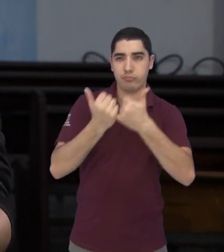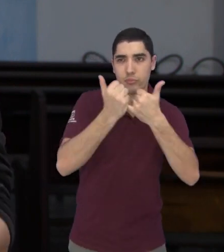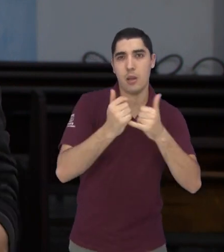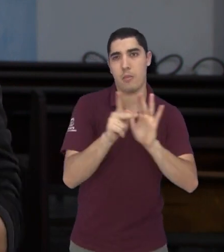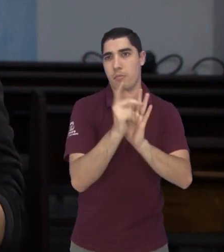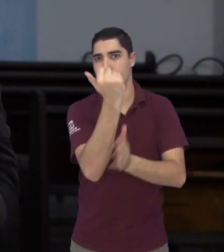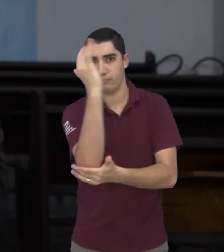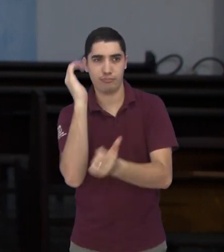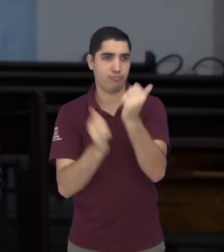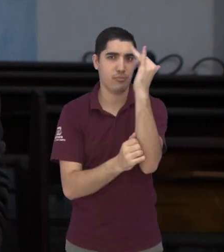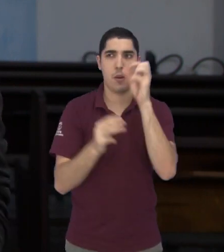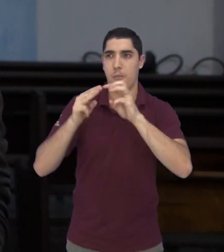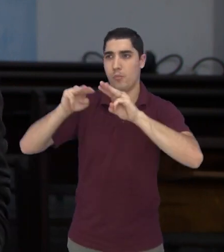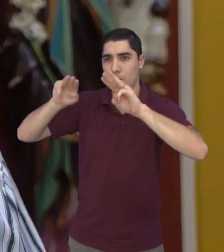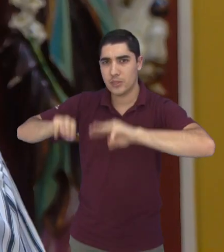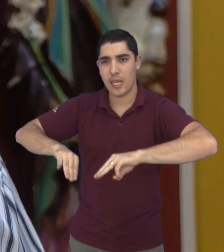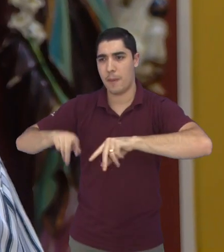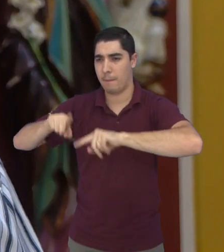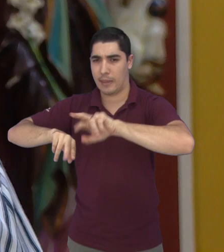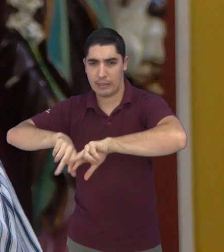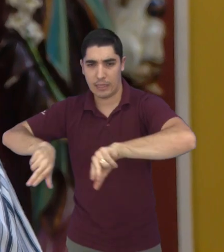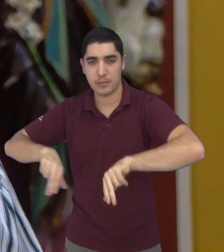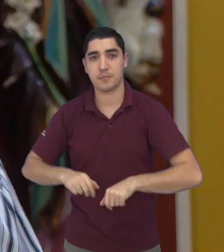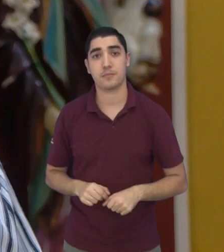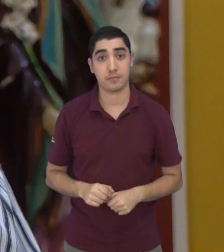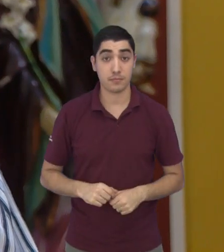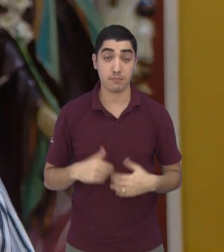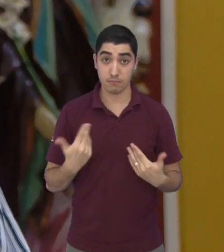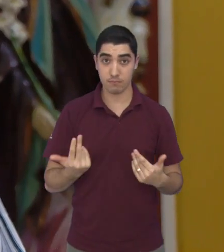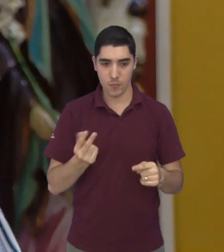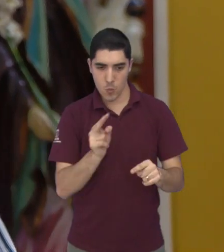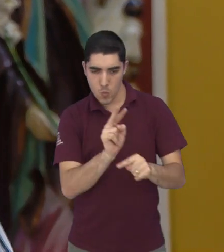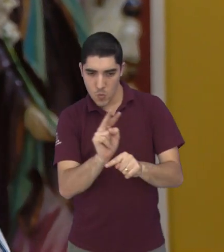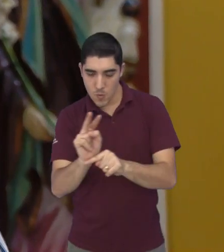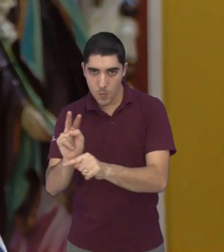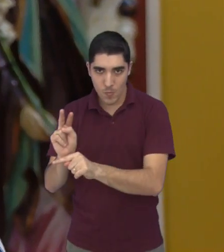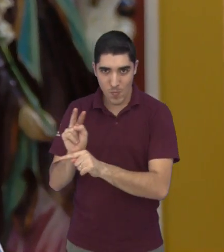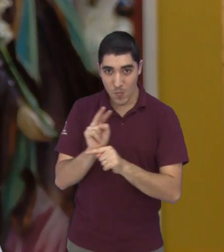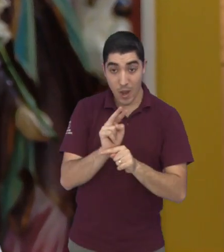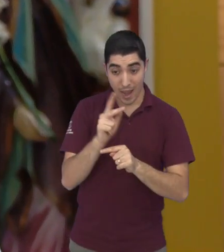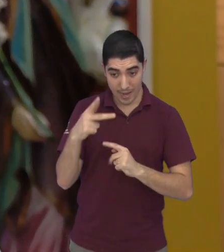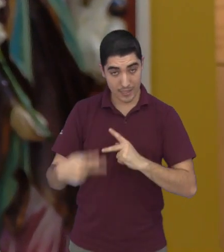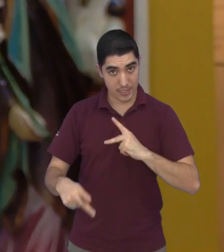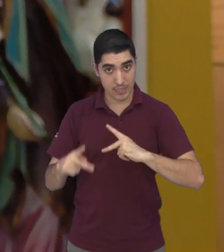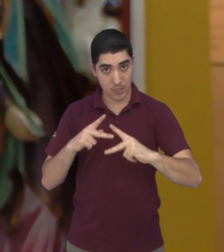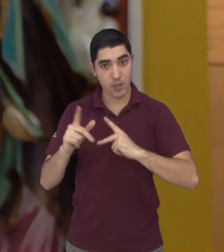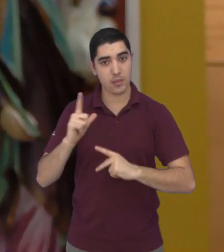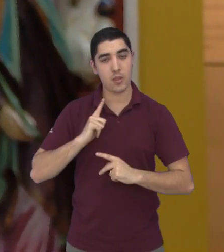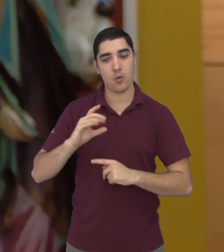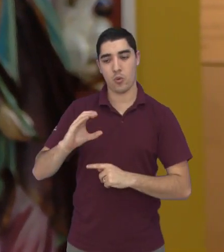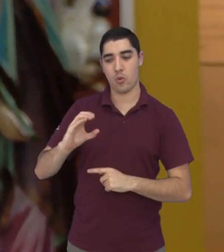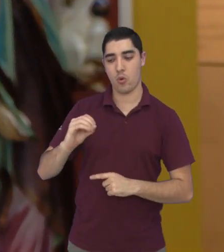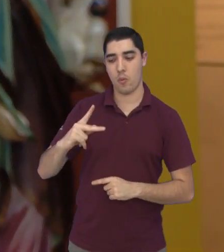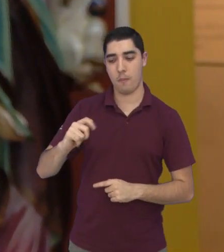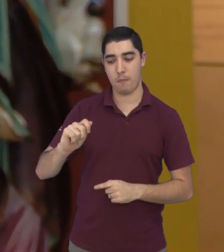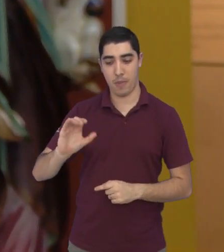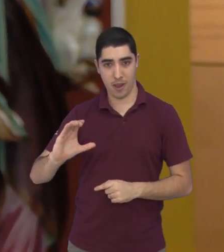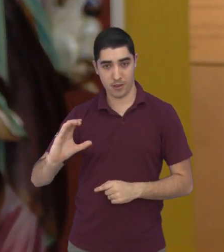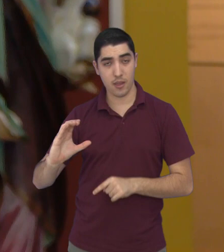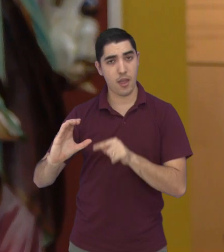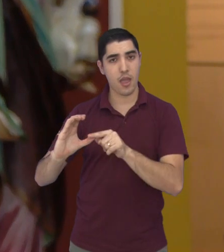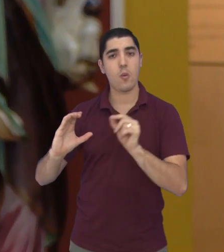documental, museológico, imaterial. Quanto à preservação, hoje nós temos na cidade o CONPAC, o órgão que é